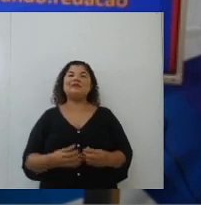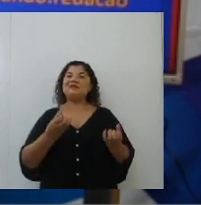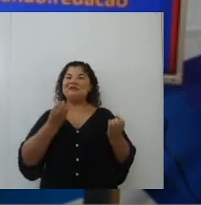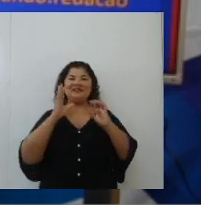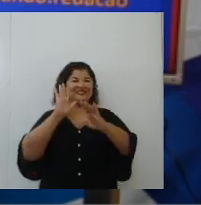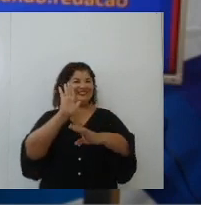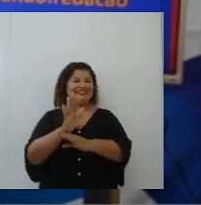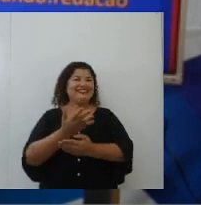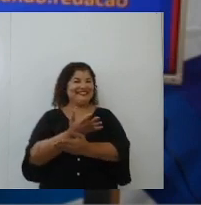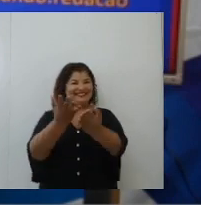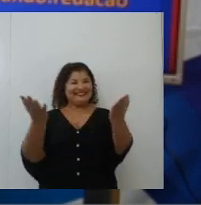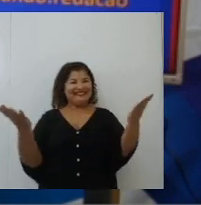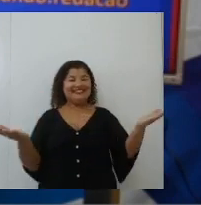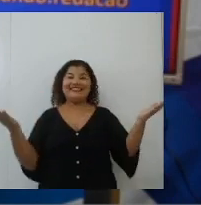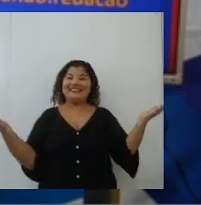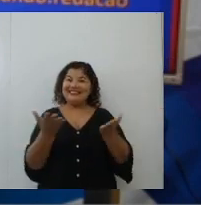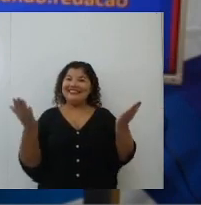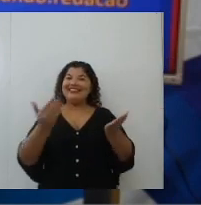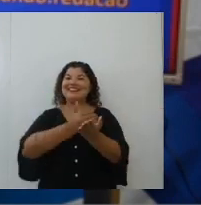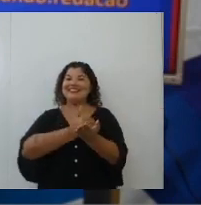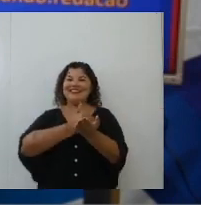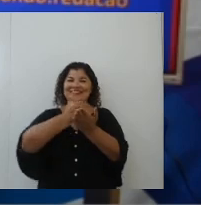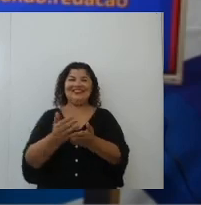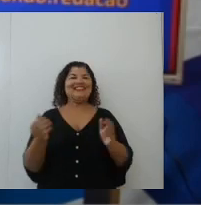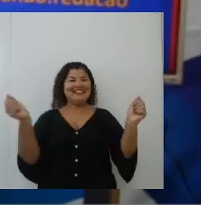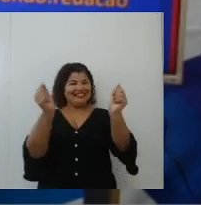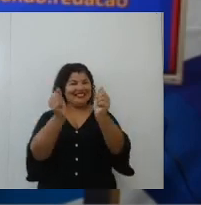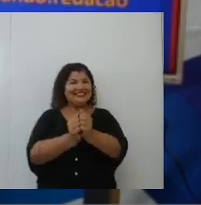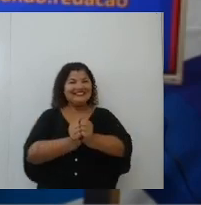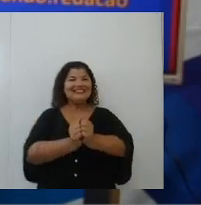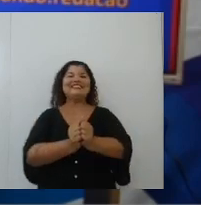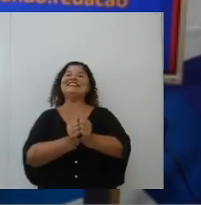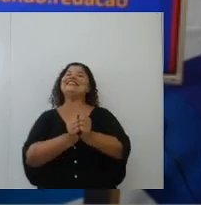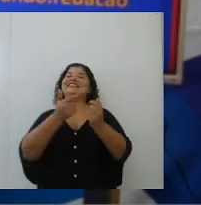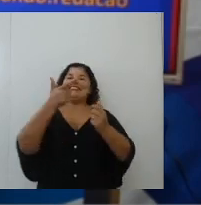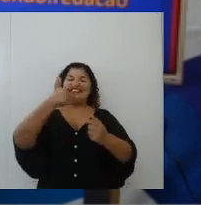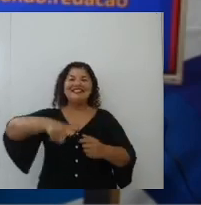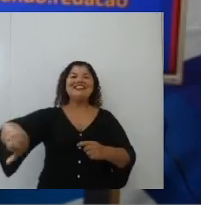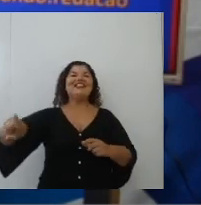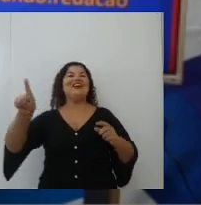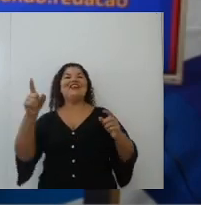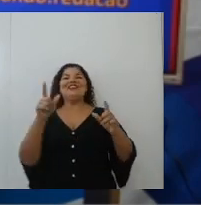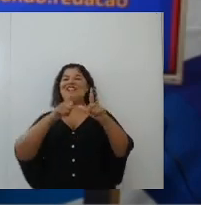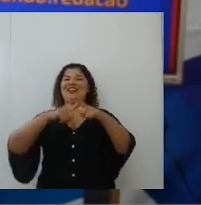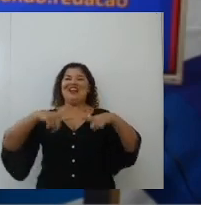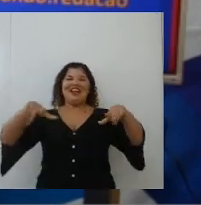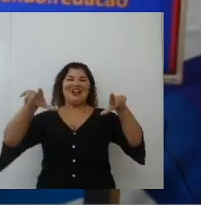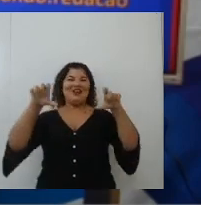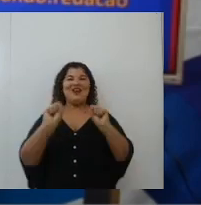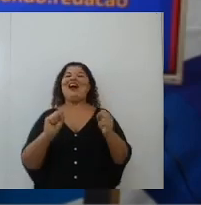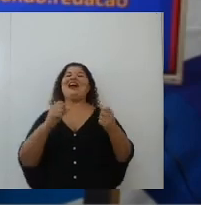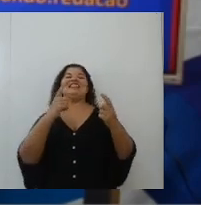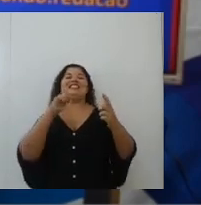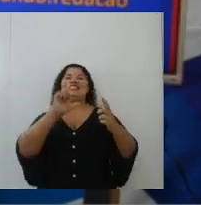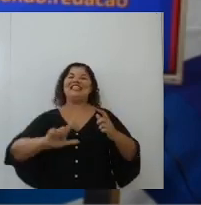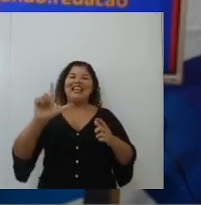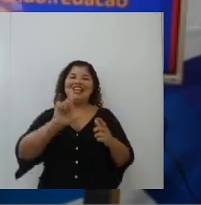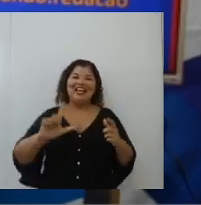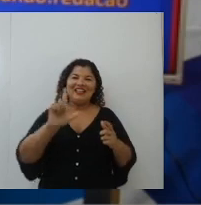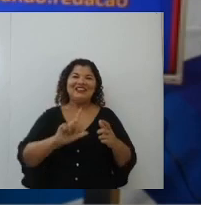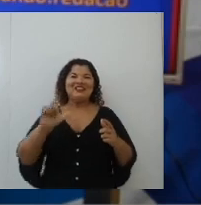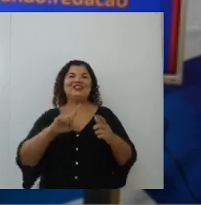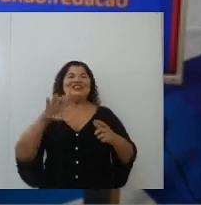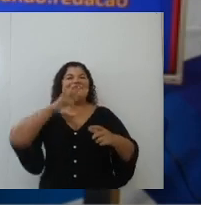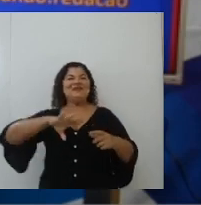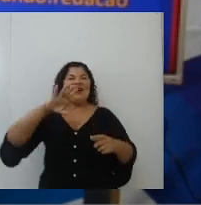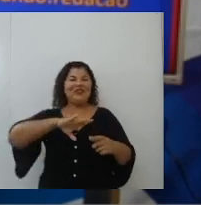Muito boa tarde, galera. A partir de agora, nós estamos juntos para mais um encontro com linguagens, com literatura, com língua portuguesa,